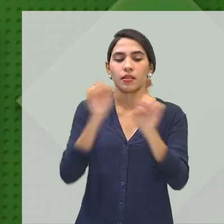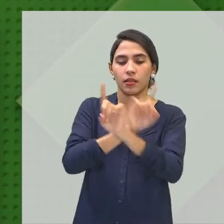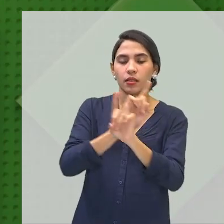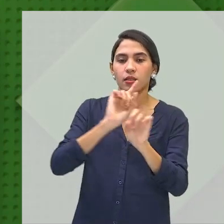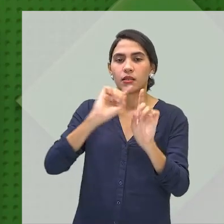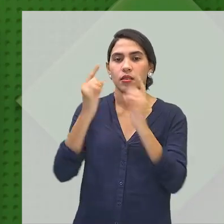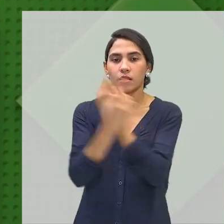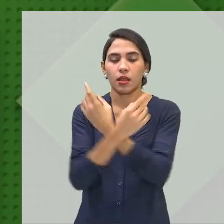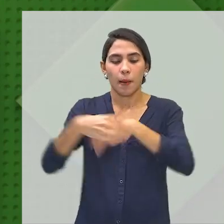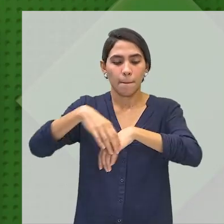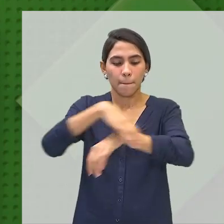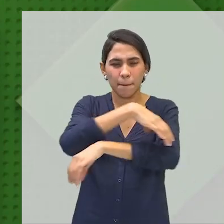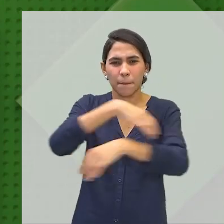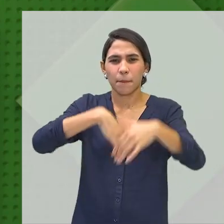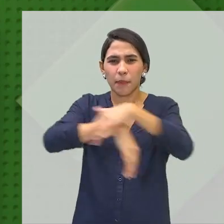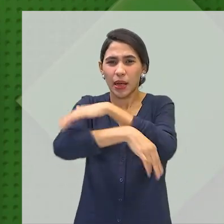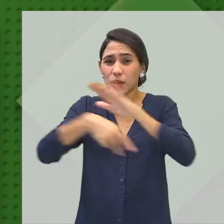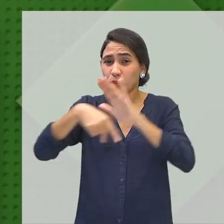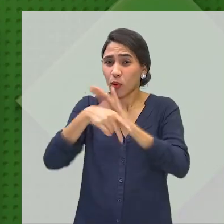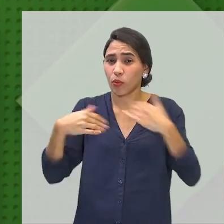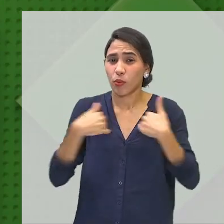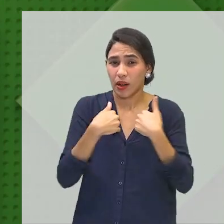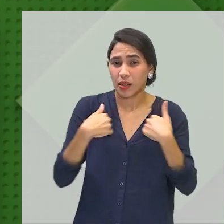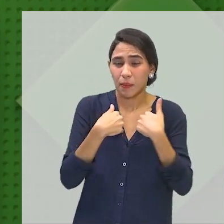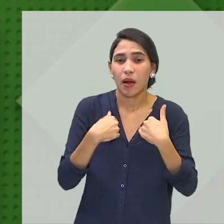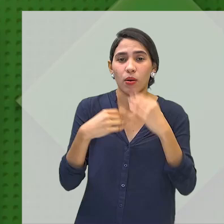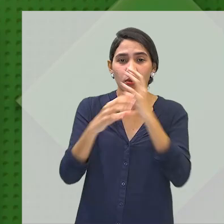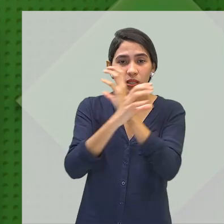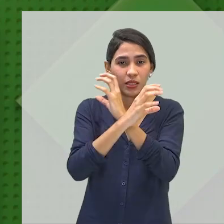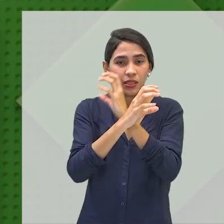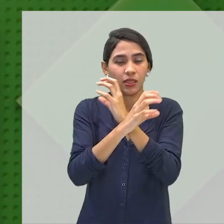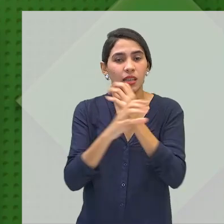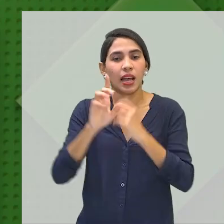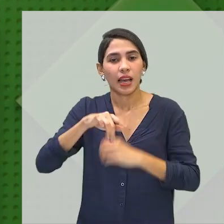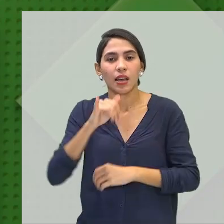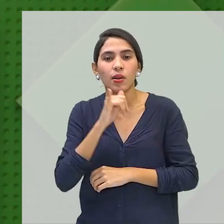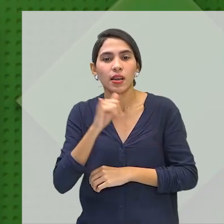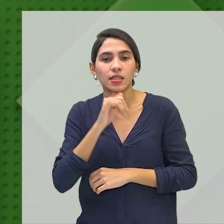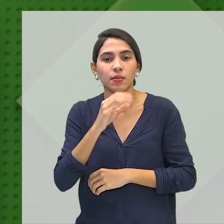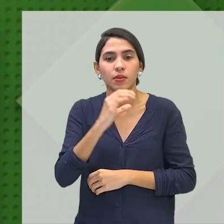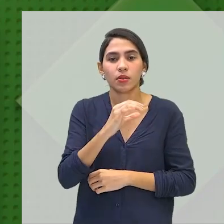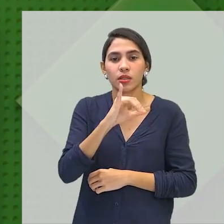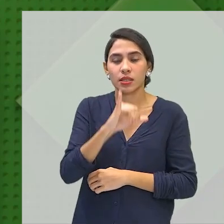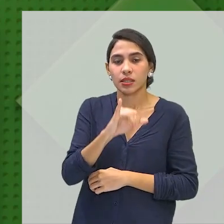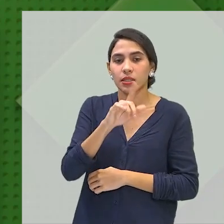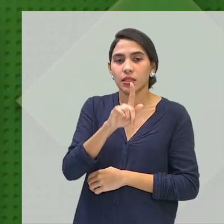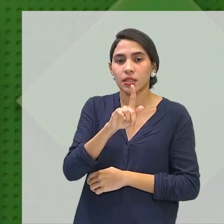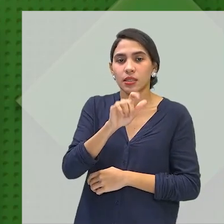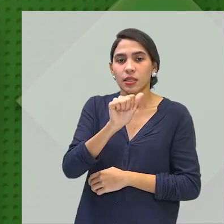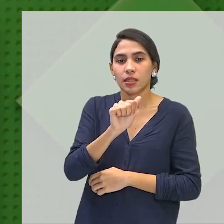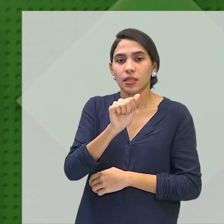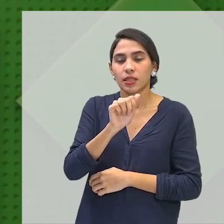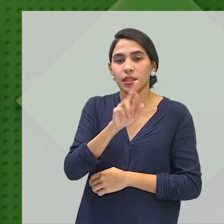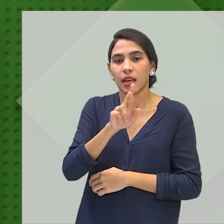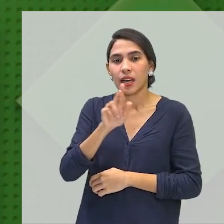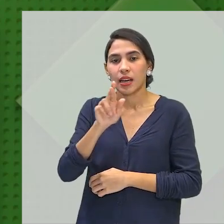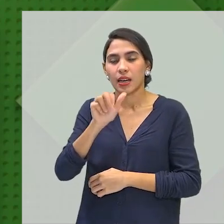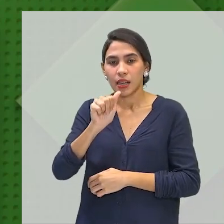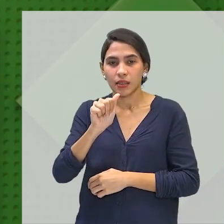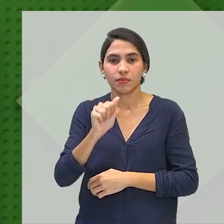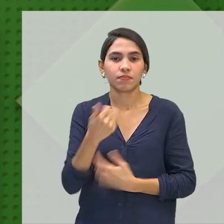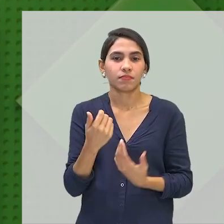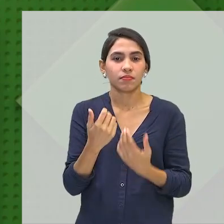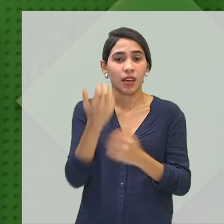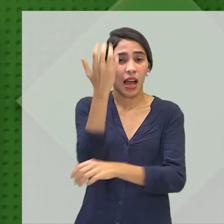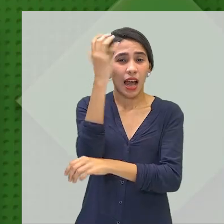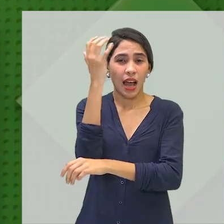de pele, que na verdade não é uma pele, é um exoesqueleto, que nós temos ali no caso da cigarra, que fica ali nas árvores, né? Provavelmente quem